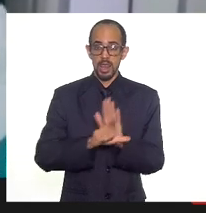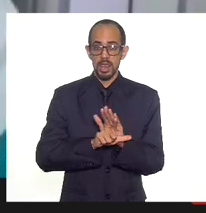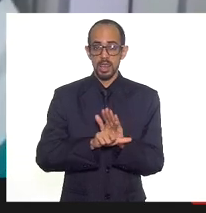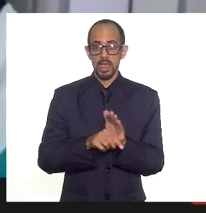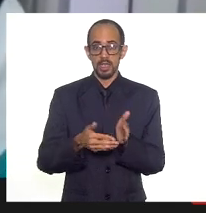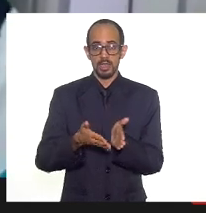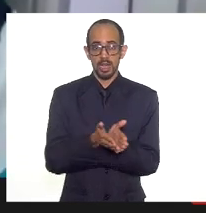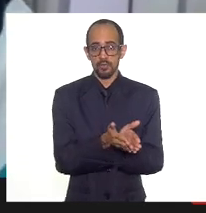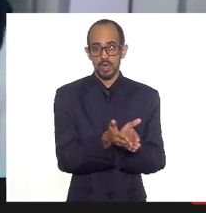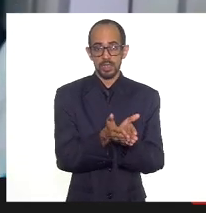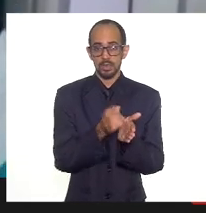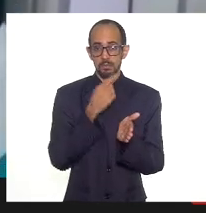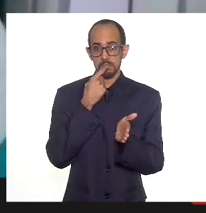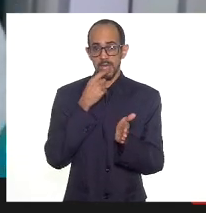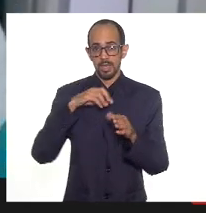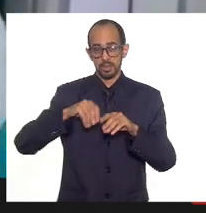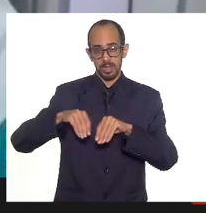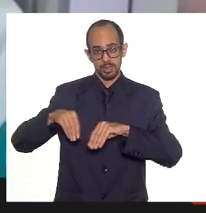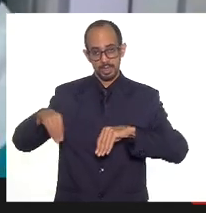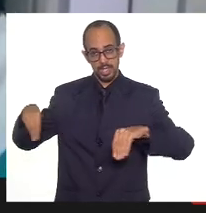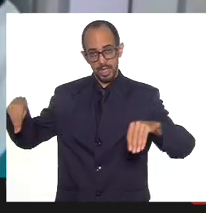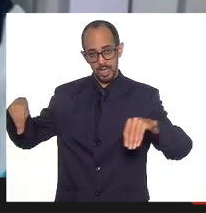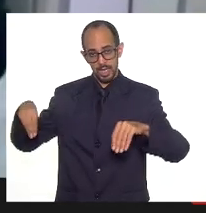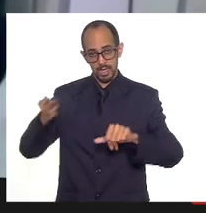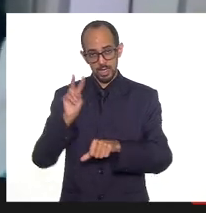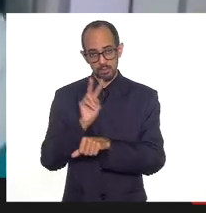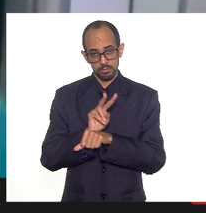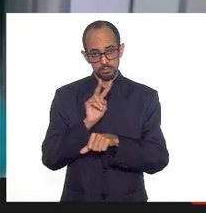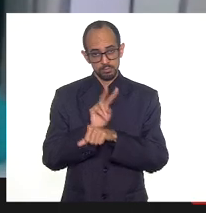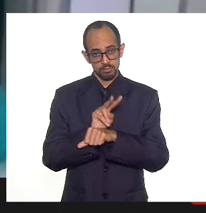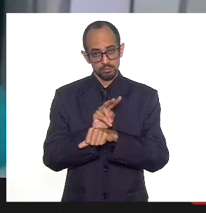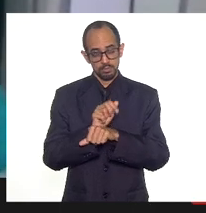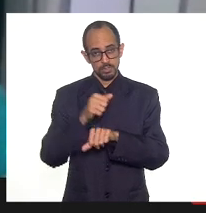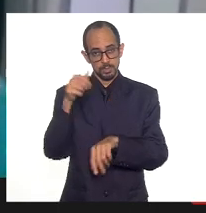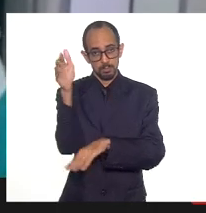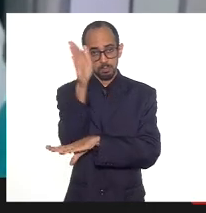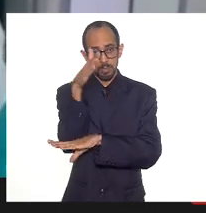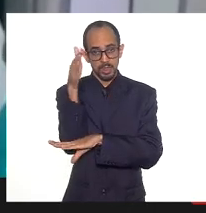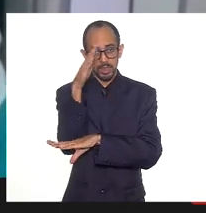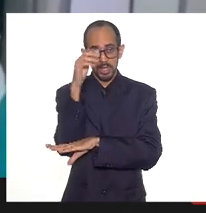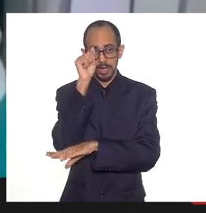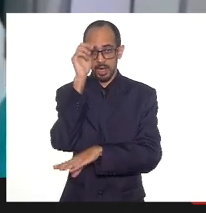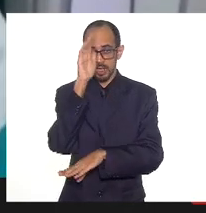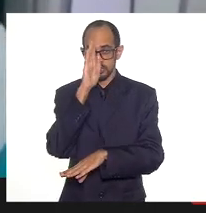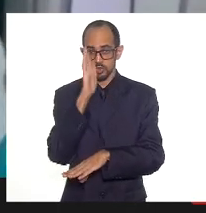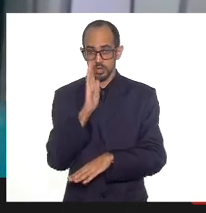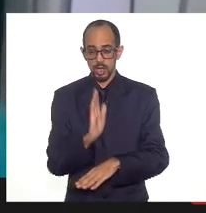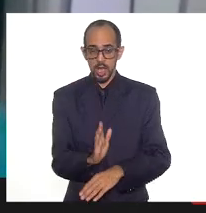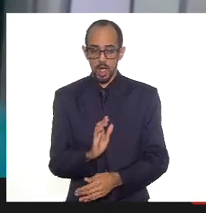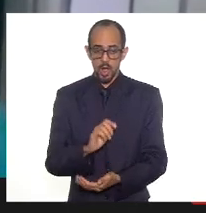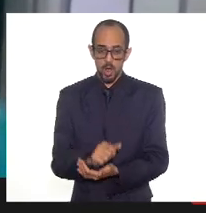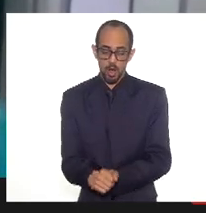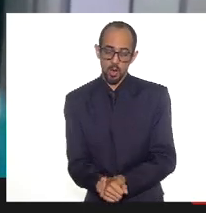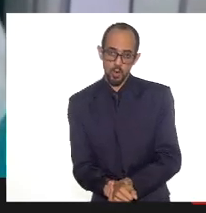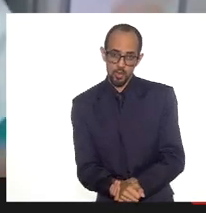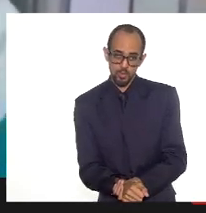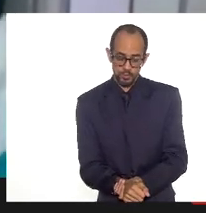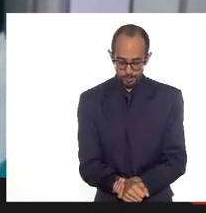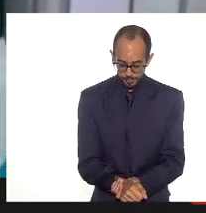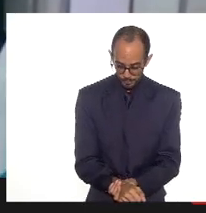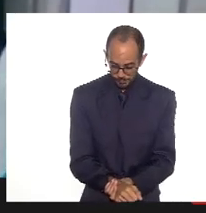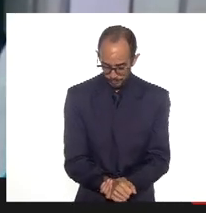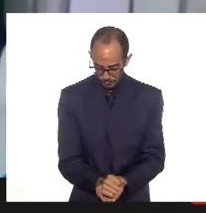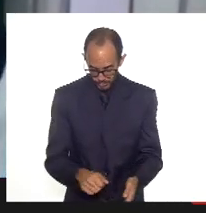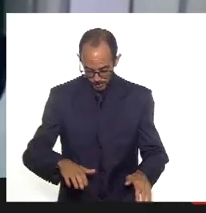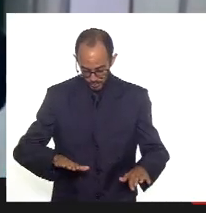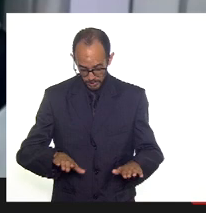que não dá a devida proteção às embarcações de bandeira nacional na navegação de porto a porto. E a gente